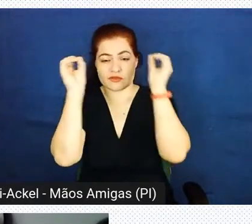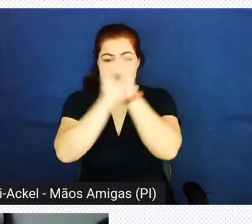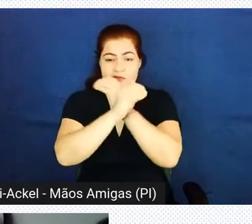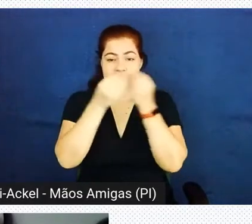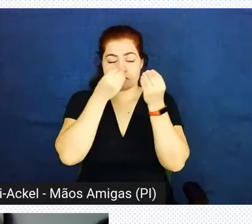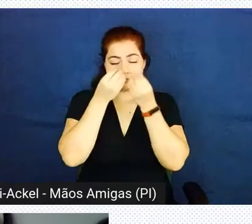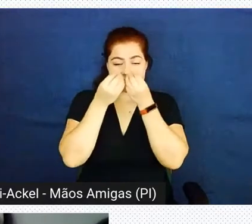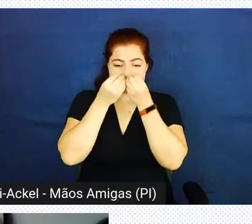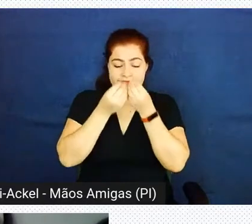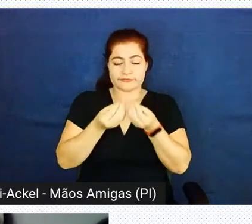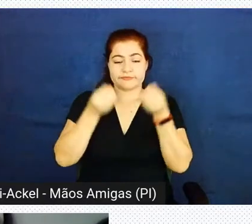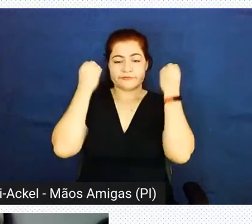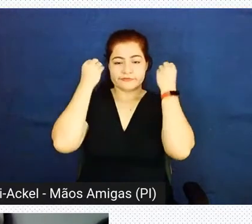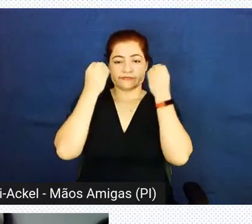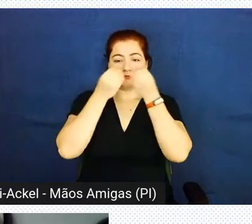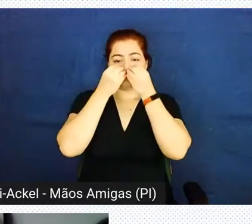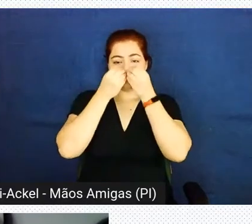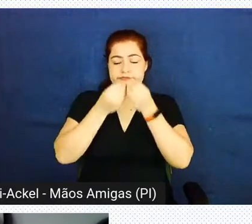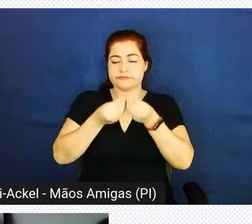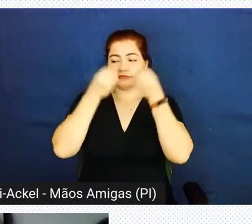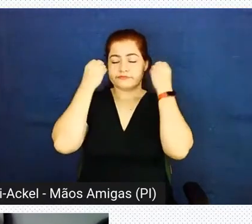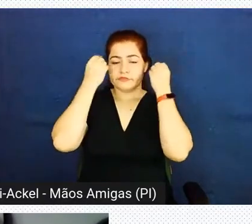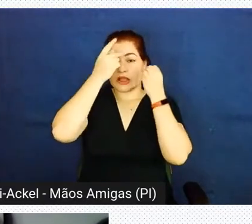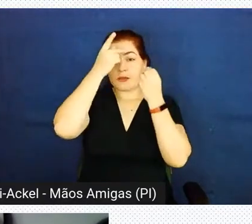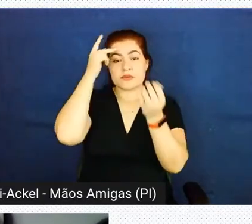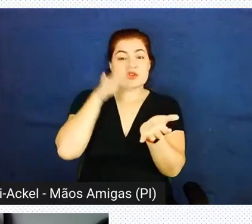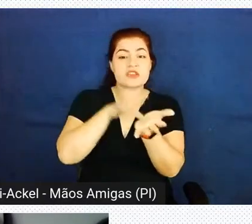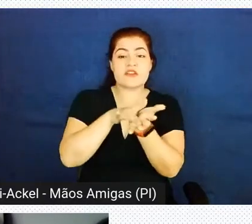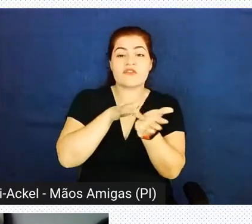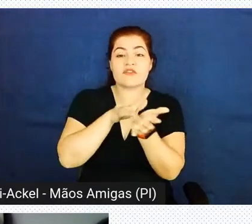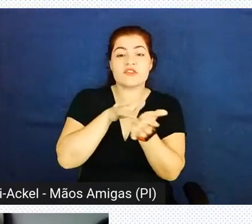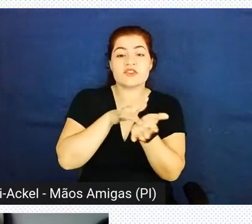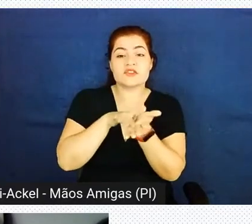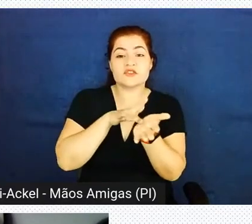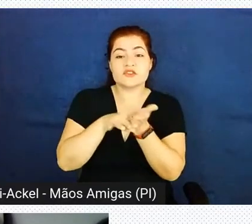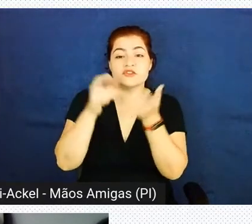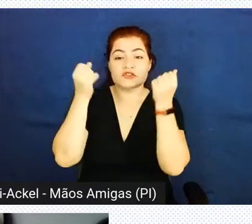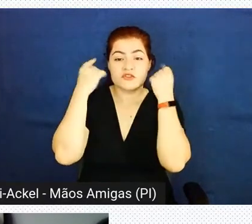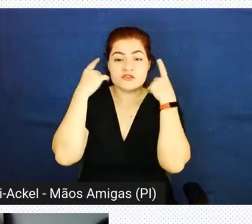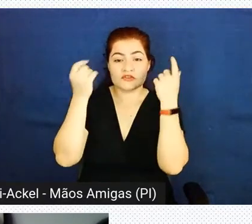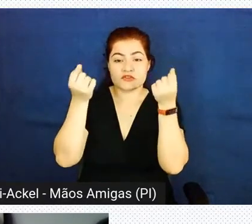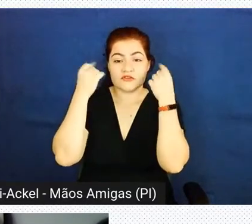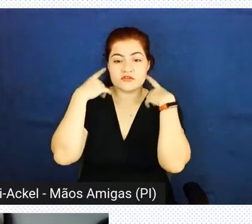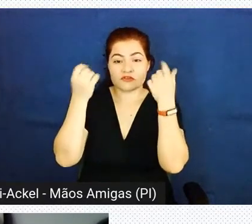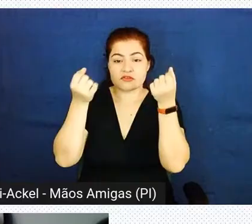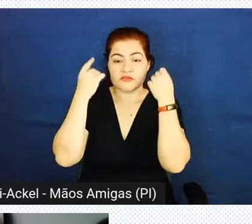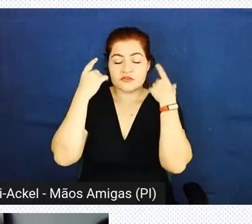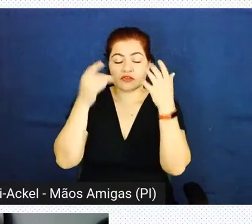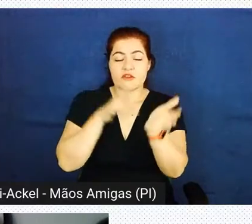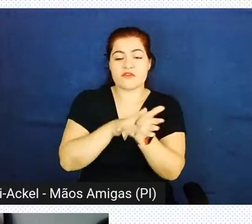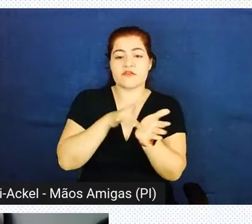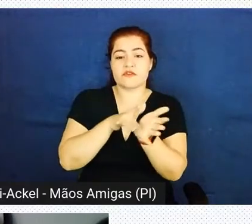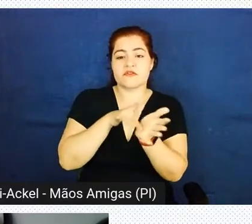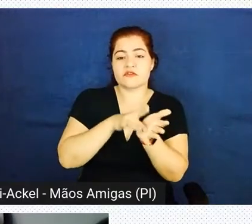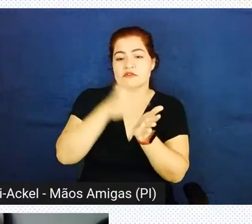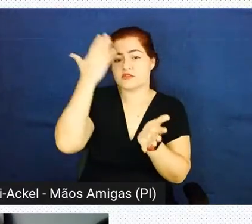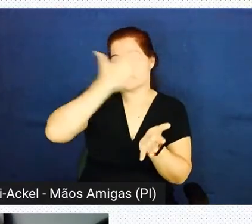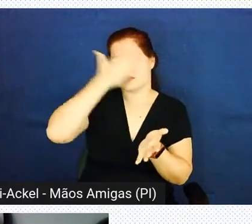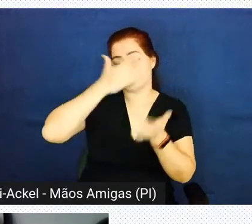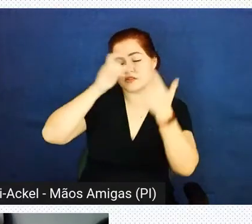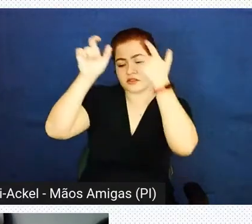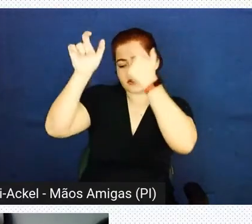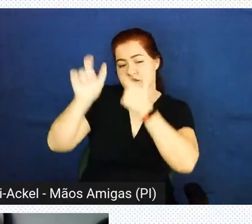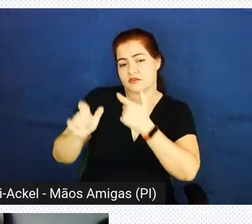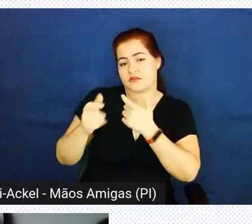negligentes, com aqueles que fingem não escutar, fingem não perceber a dor do semelhante, muitas